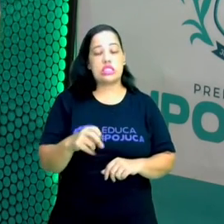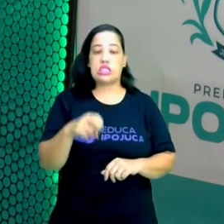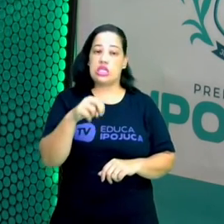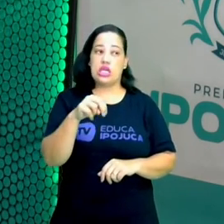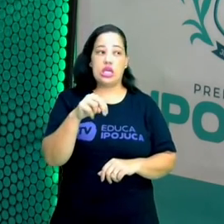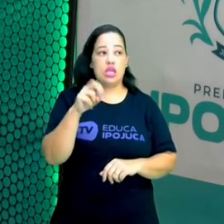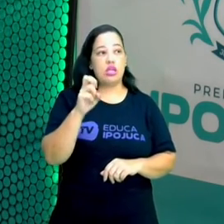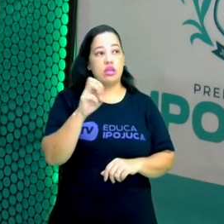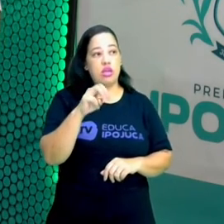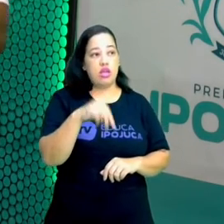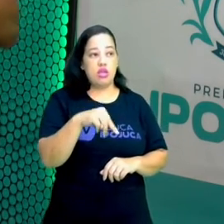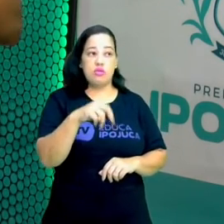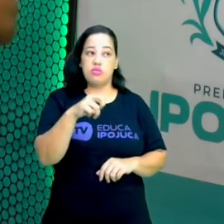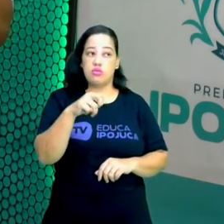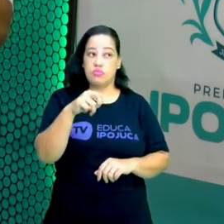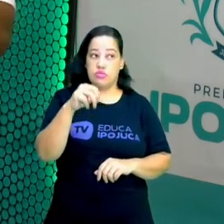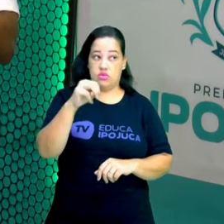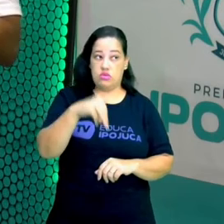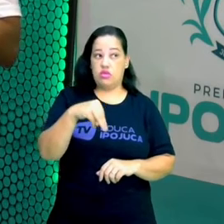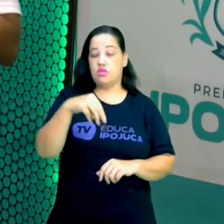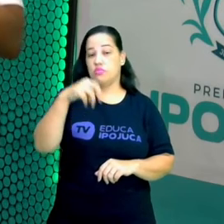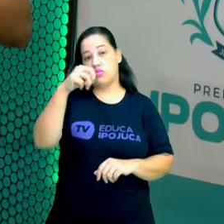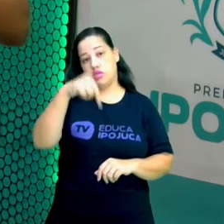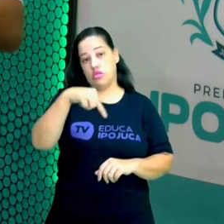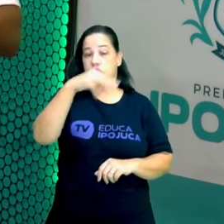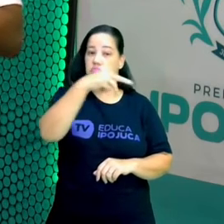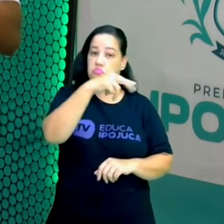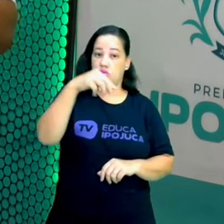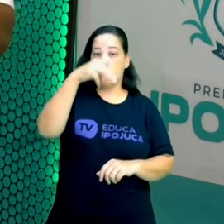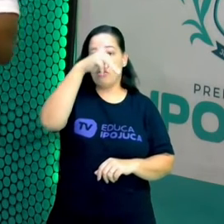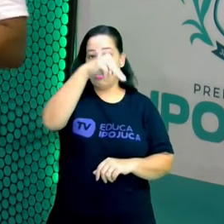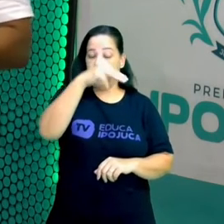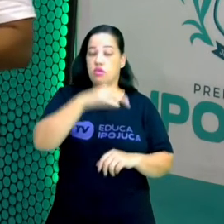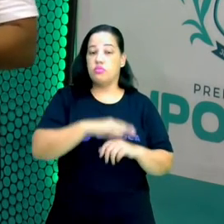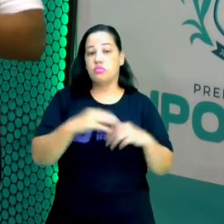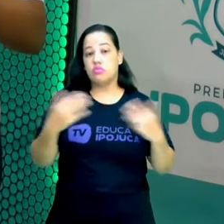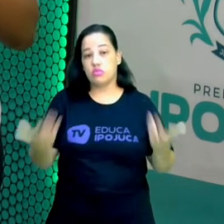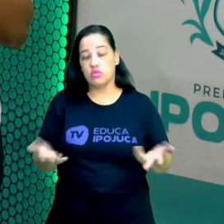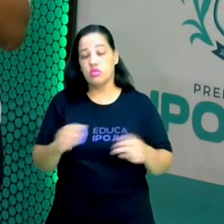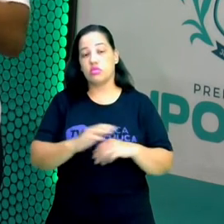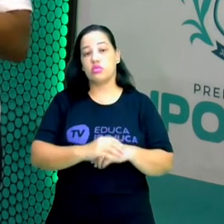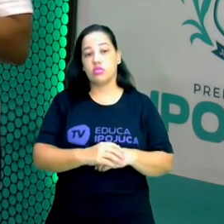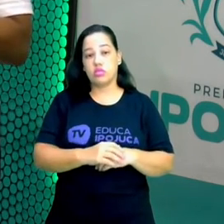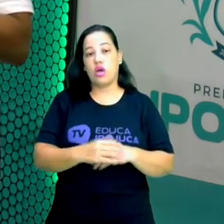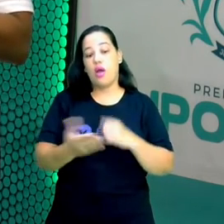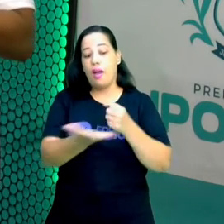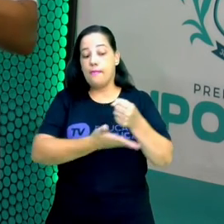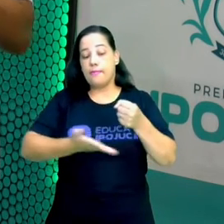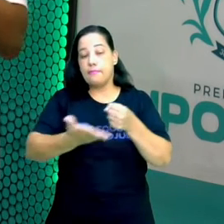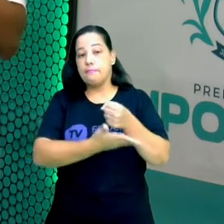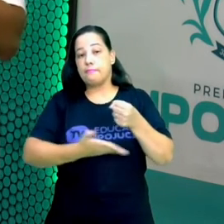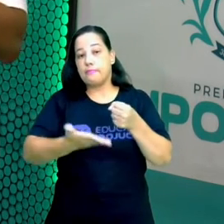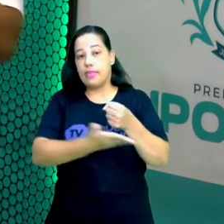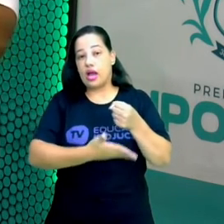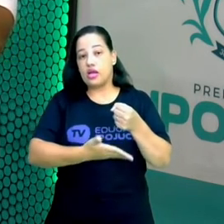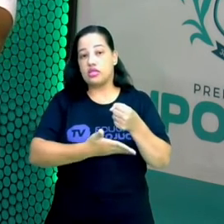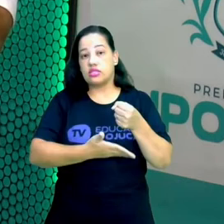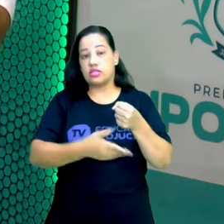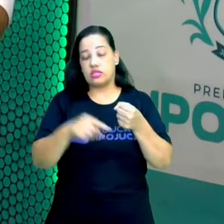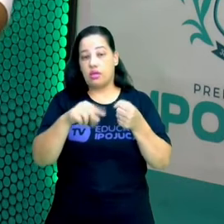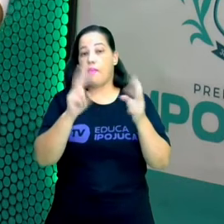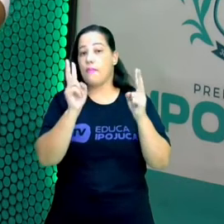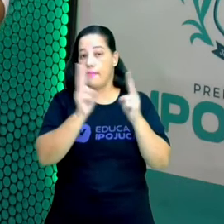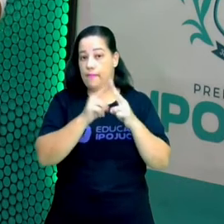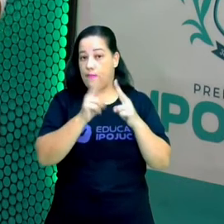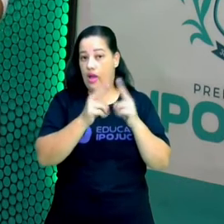sobre n for um número irredutível de denominador par, a base, se